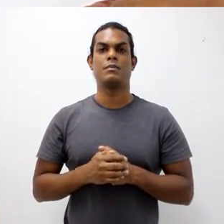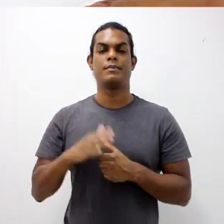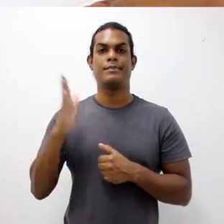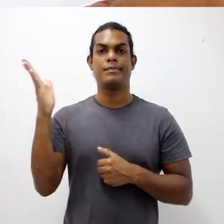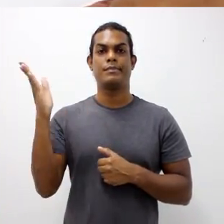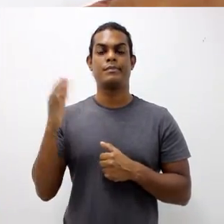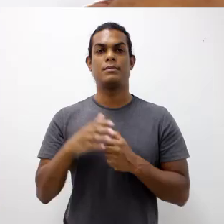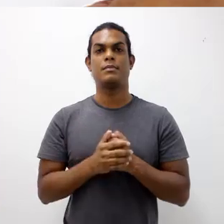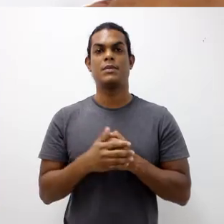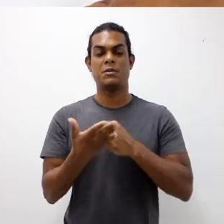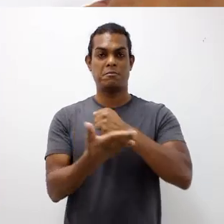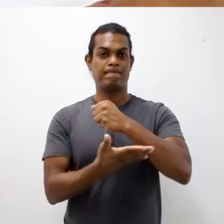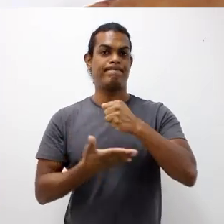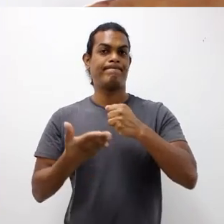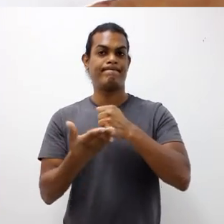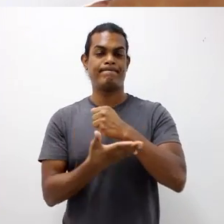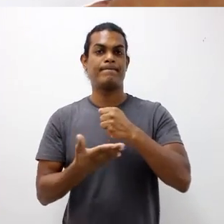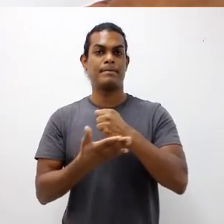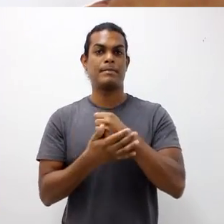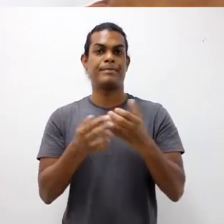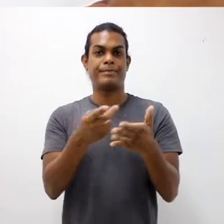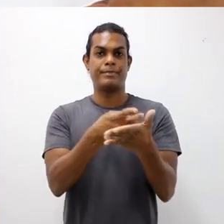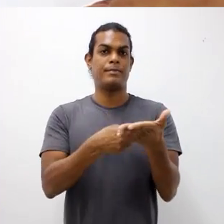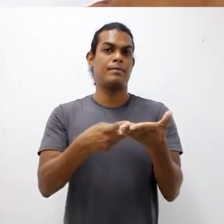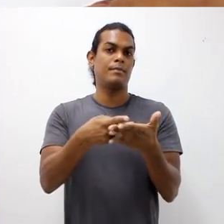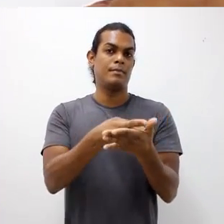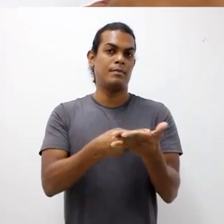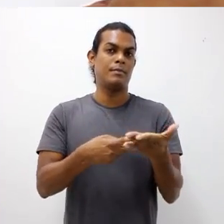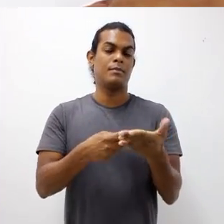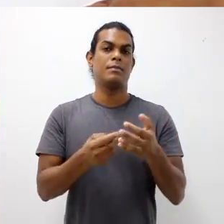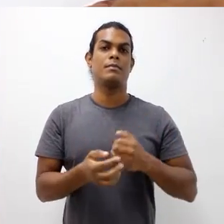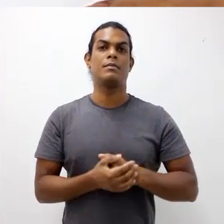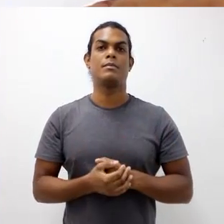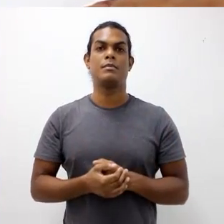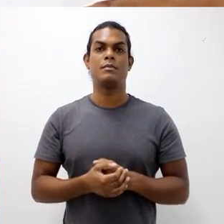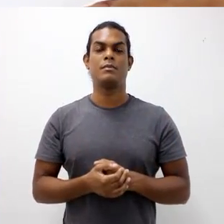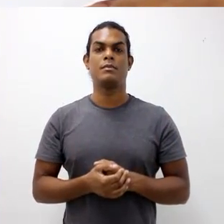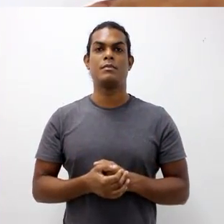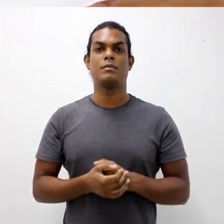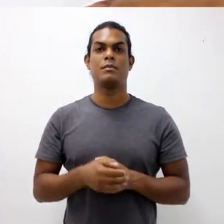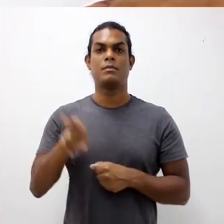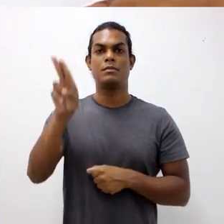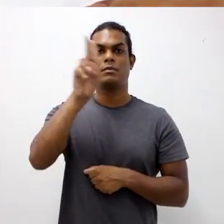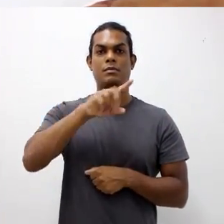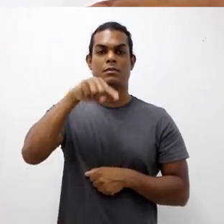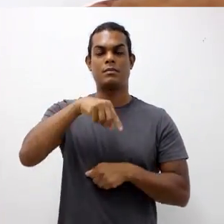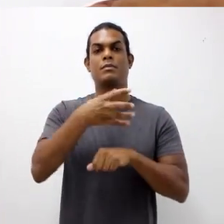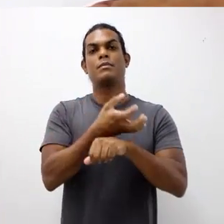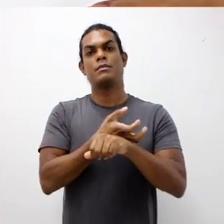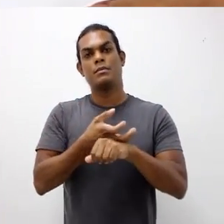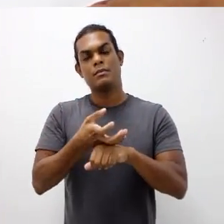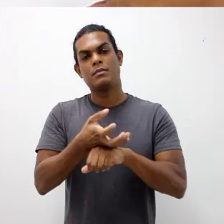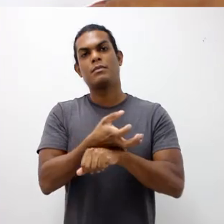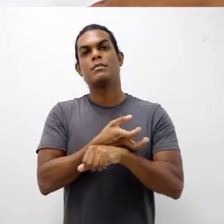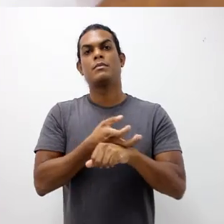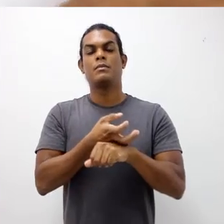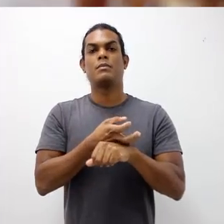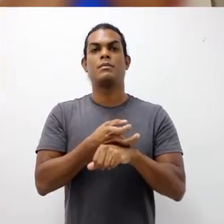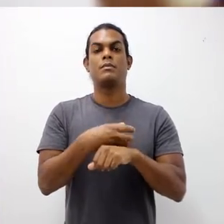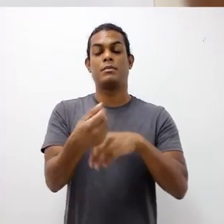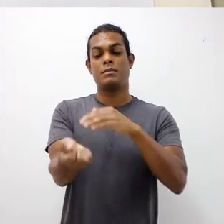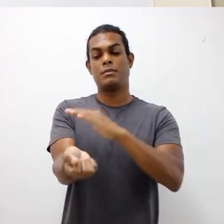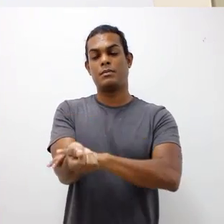é a posição que a gente vai usar nessa disciplina. A gente vai estabelecer que a largura fica na minha direita e a profundidade fica na minha